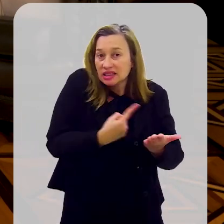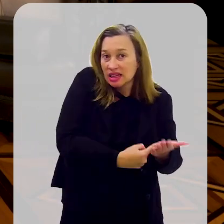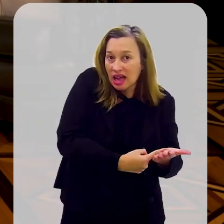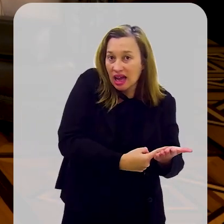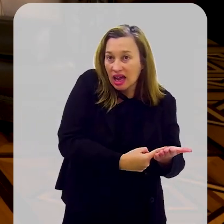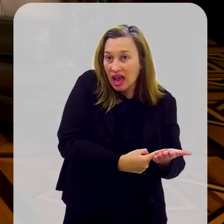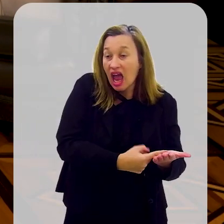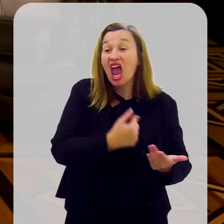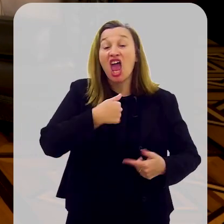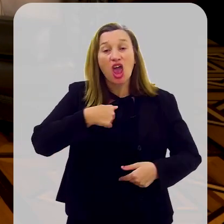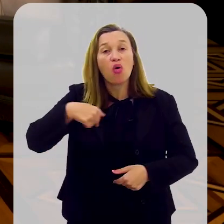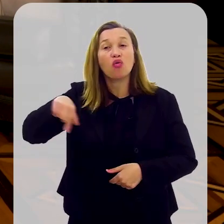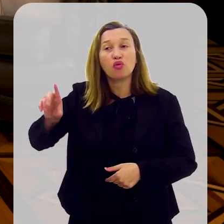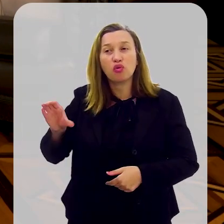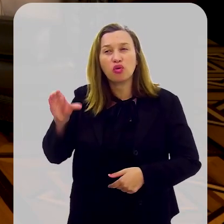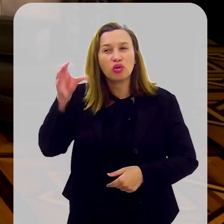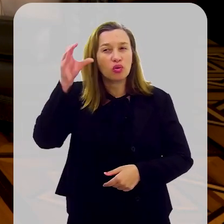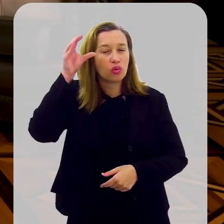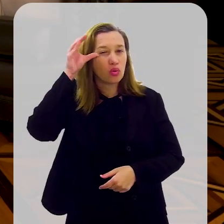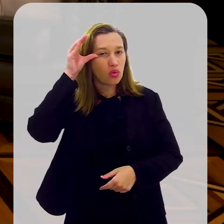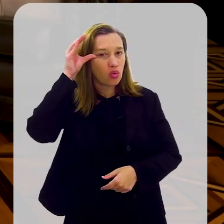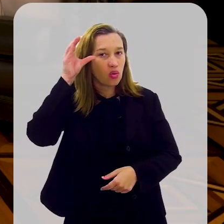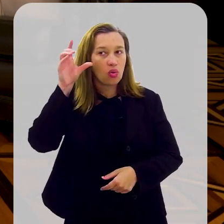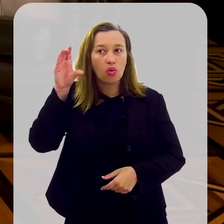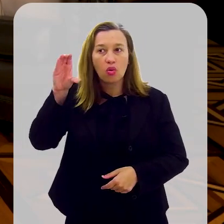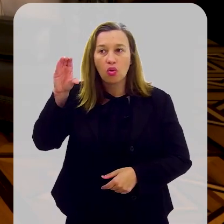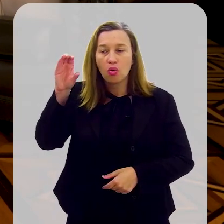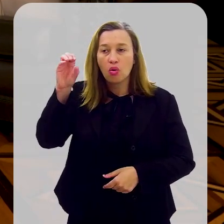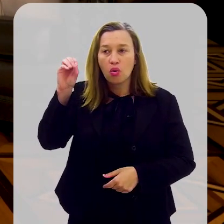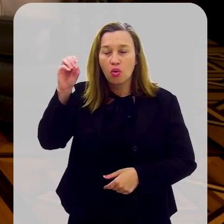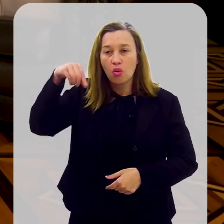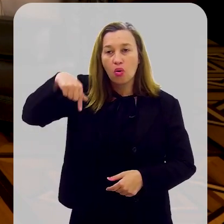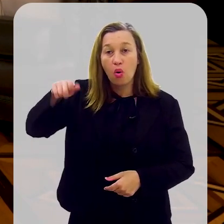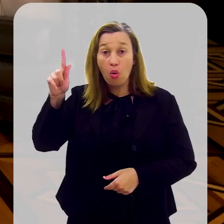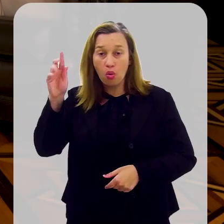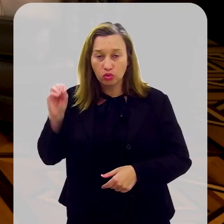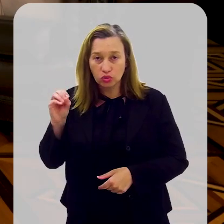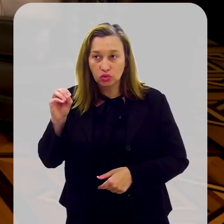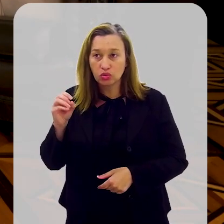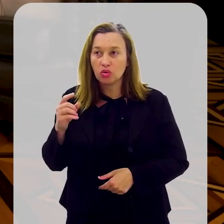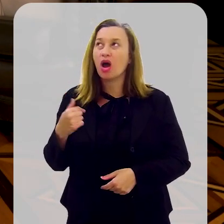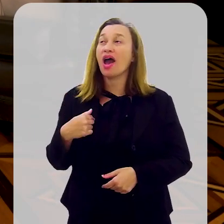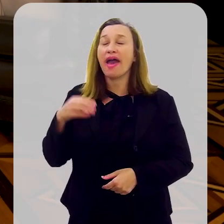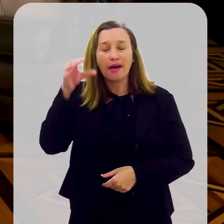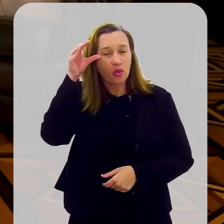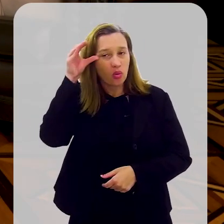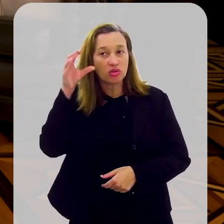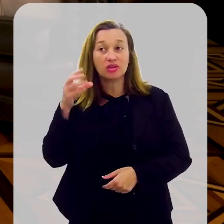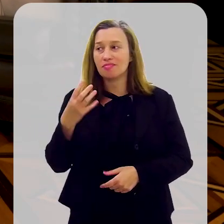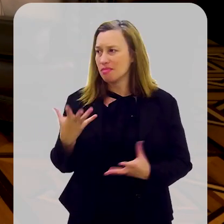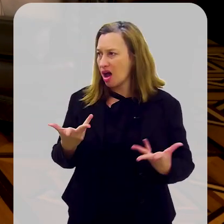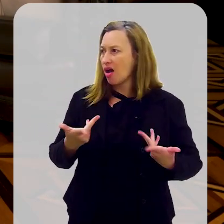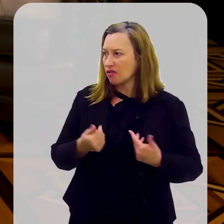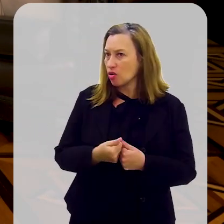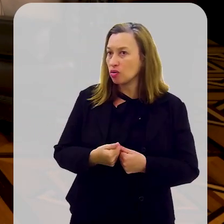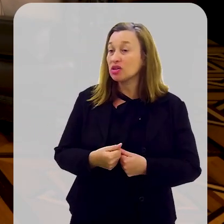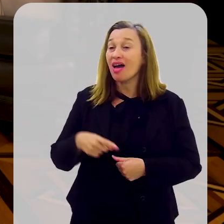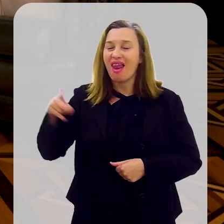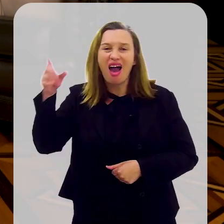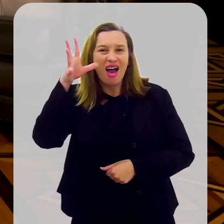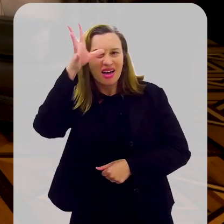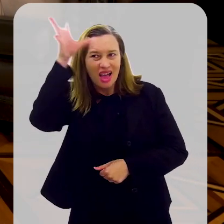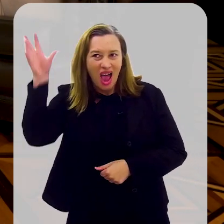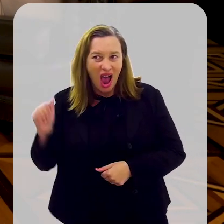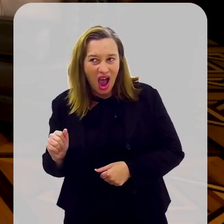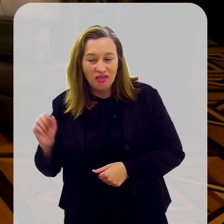no Congo, não morei no Congo, mas estive no Congo. É bacana o Congo, mas África do Sul, não, quando puder, não, vá. Imagina. Vá para Cape Town, Sun